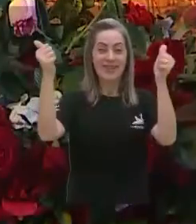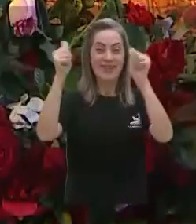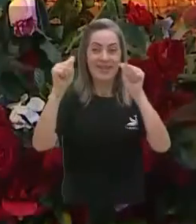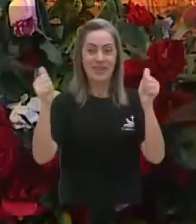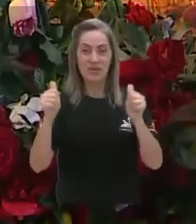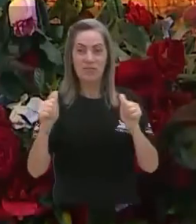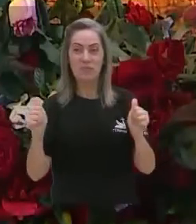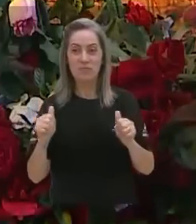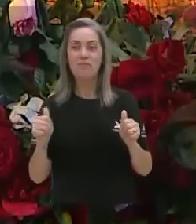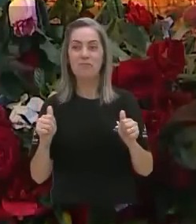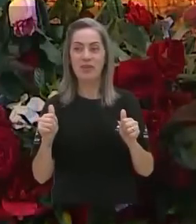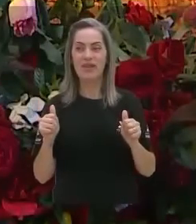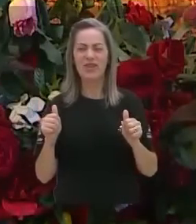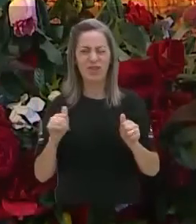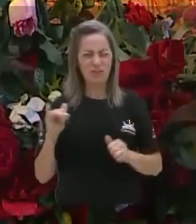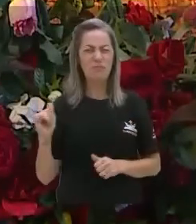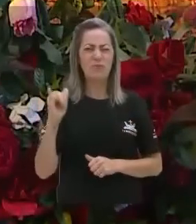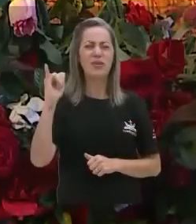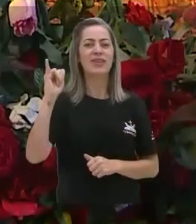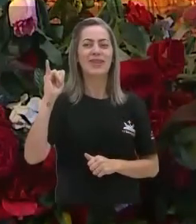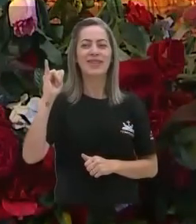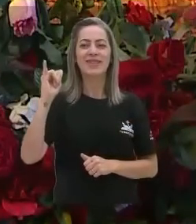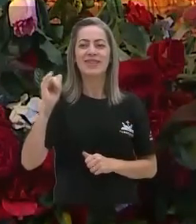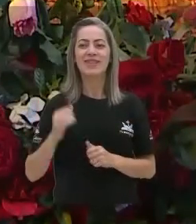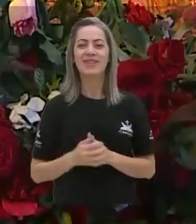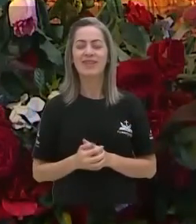imagem icônica de